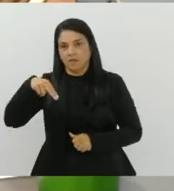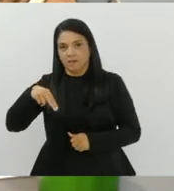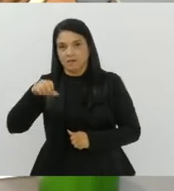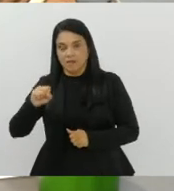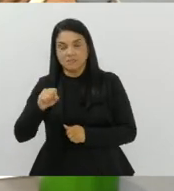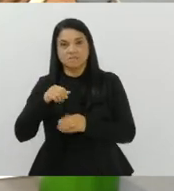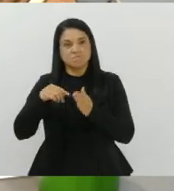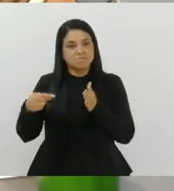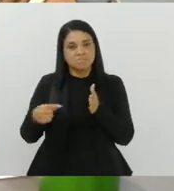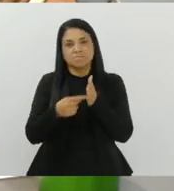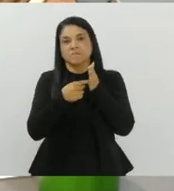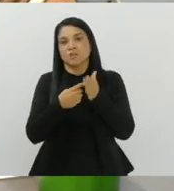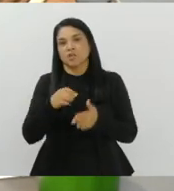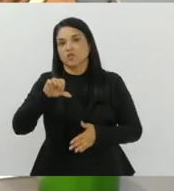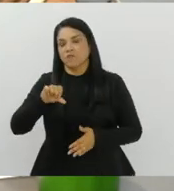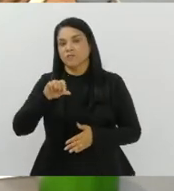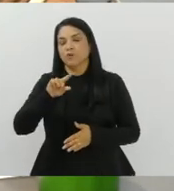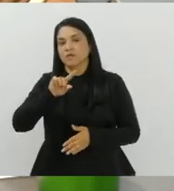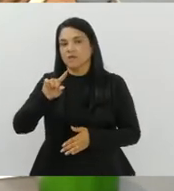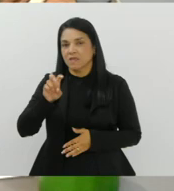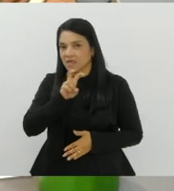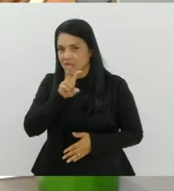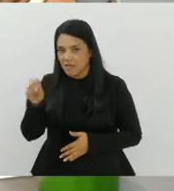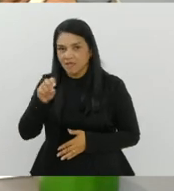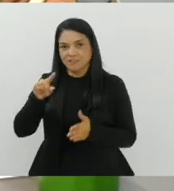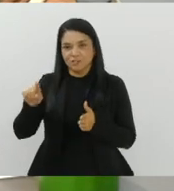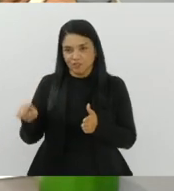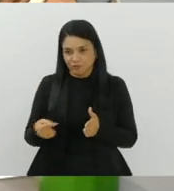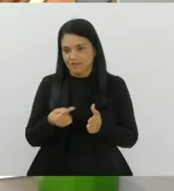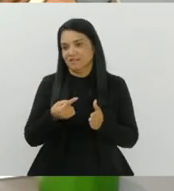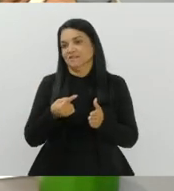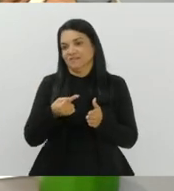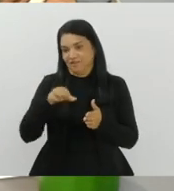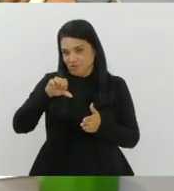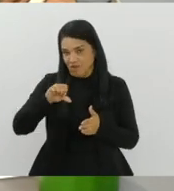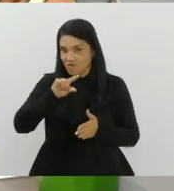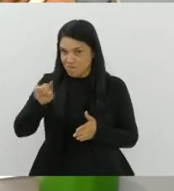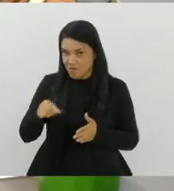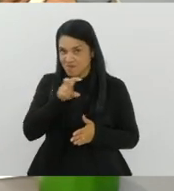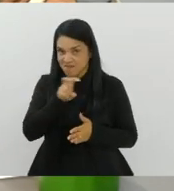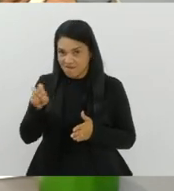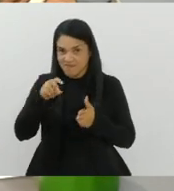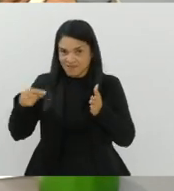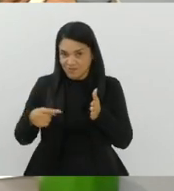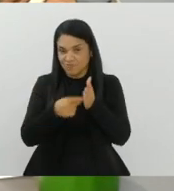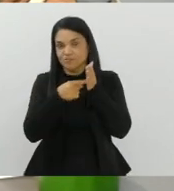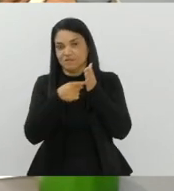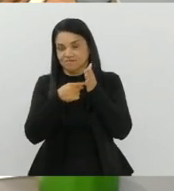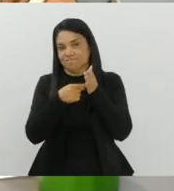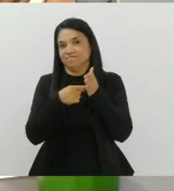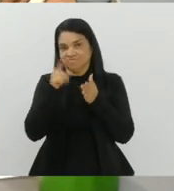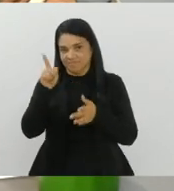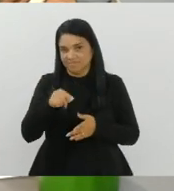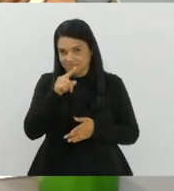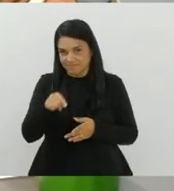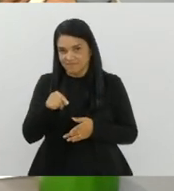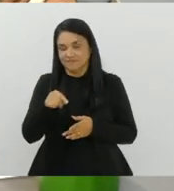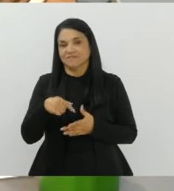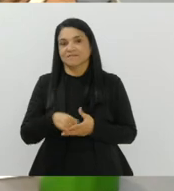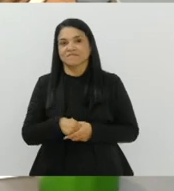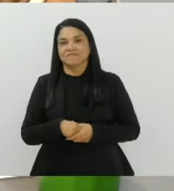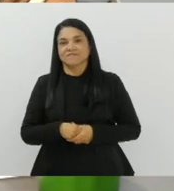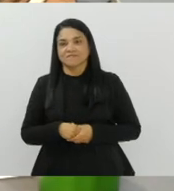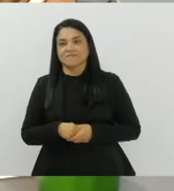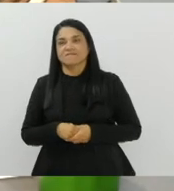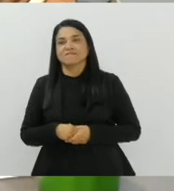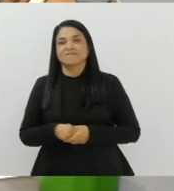1.500 denúncias sobre esse caso de cancelamento. Então, dizer que não há provas, que cancelaram, que não cancelaram, é uma grande mentira. E